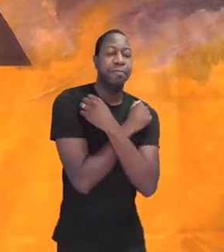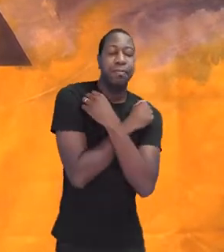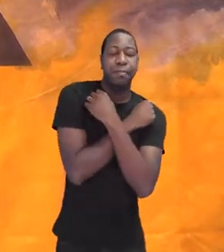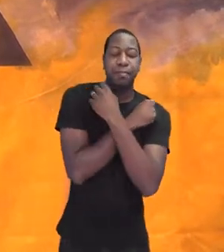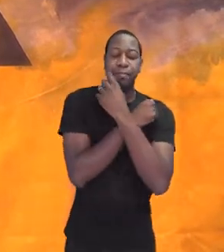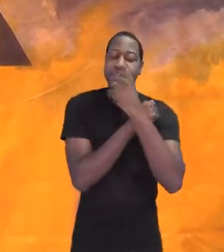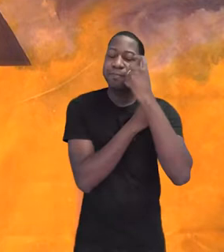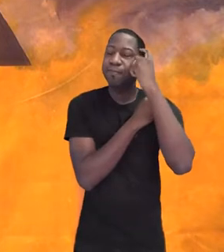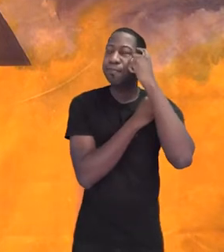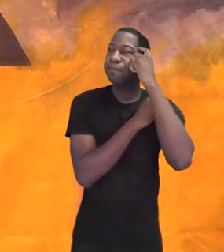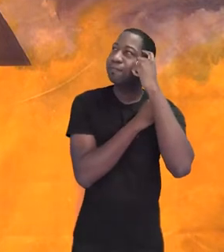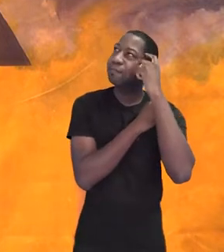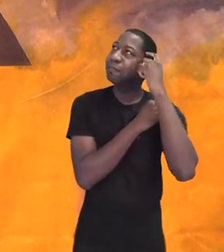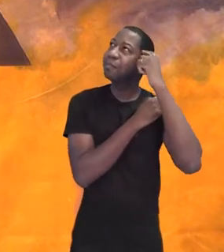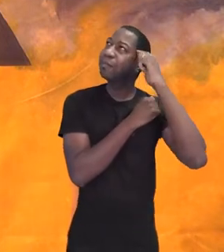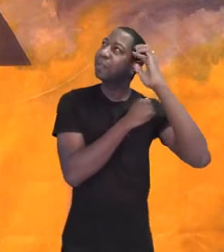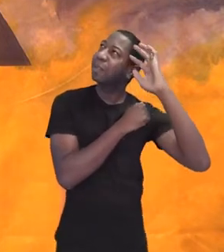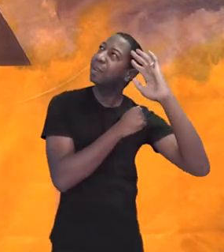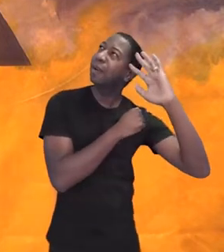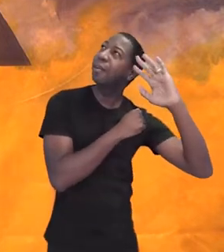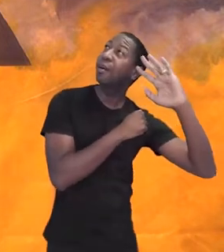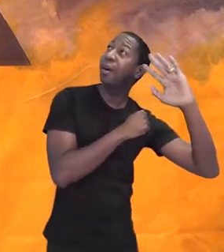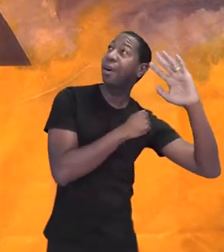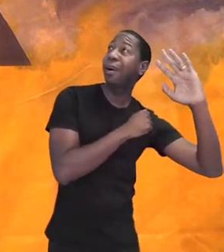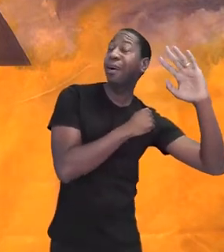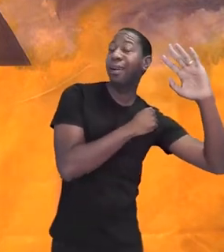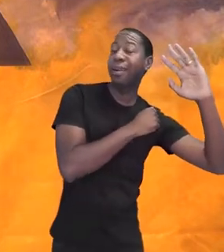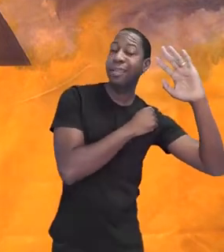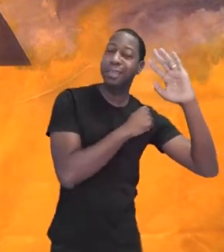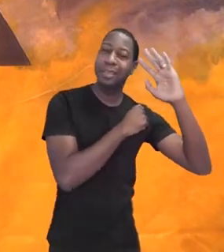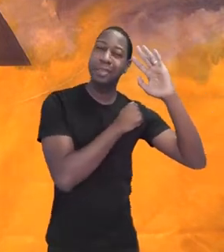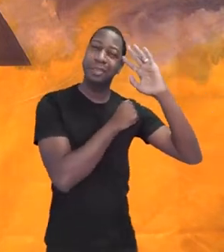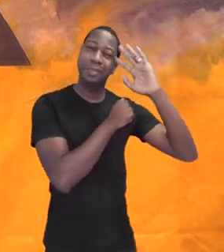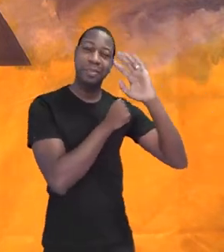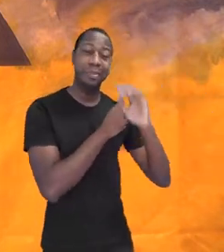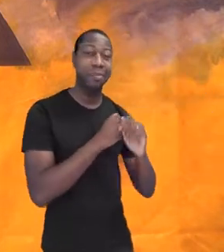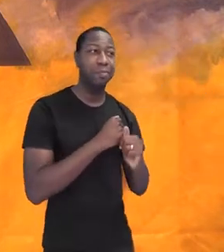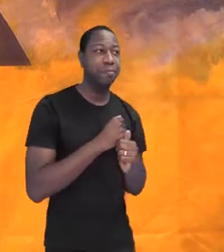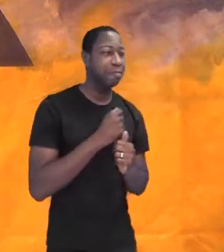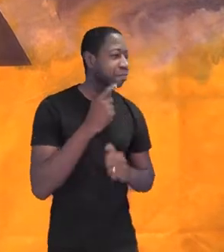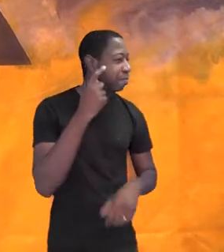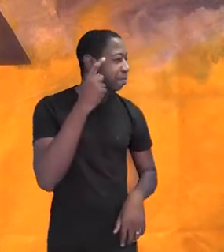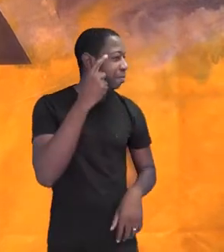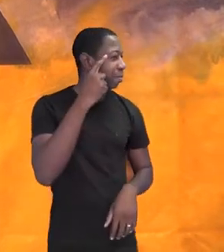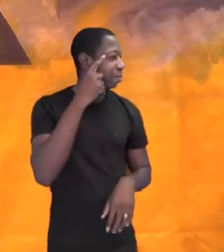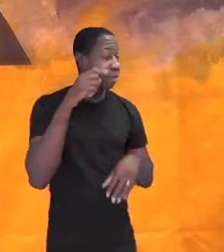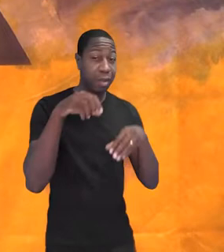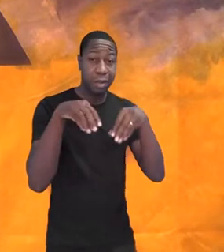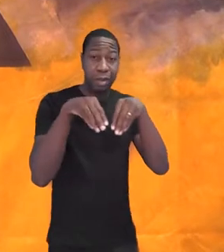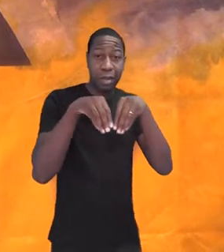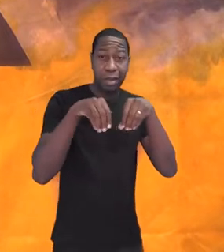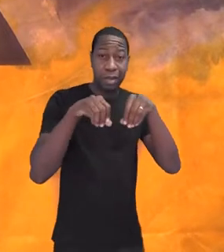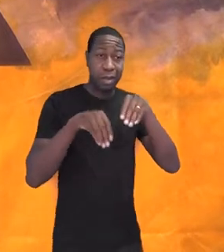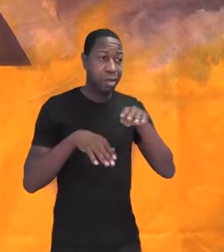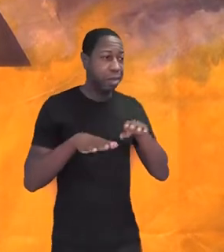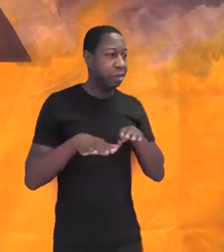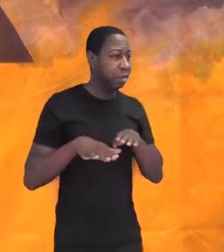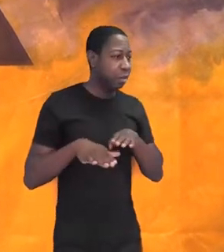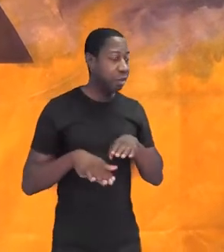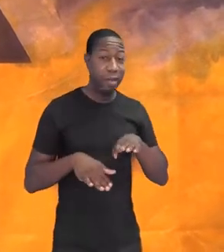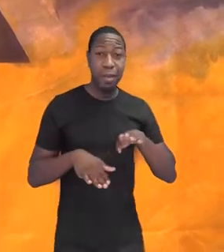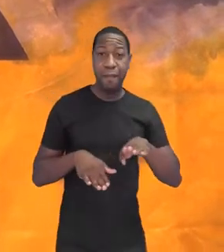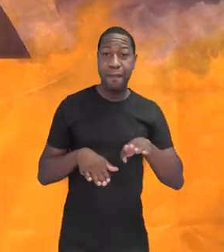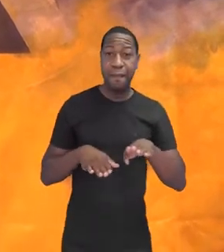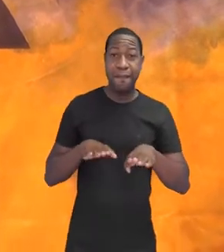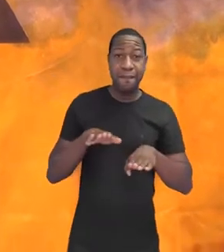Abraço no meu leito as melhores palavras e os suspiros que dou são violinos alheios. Eu piso a terra como